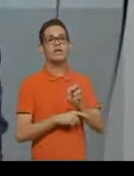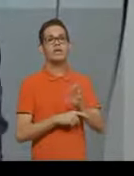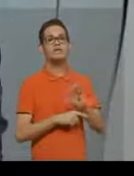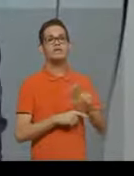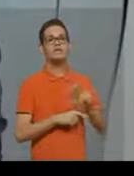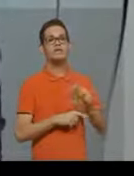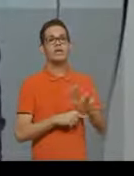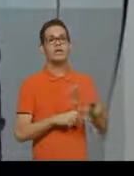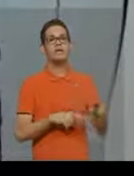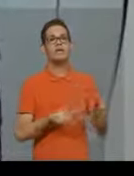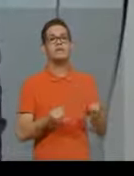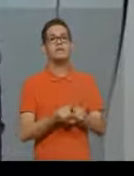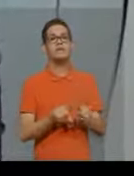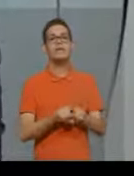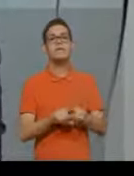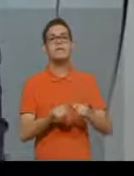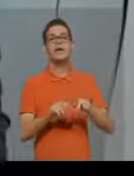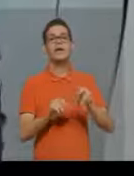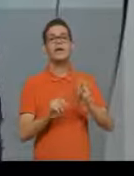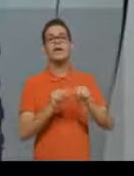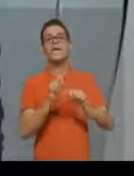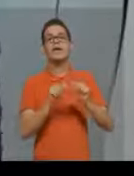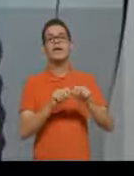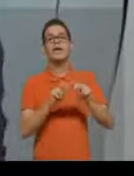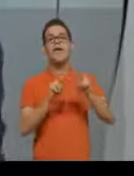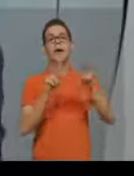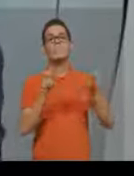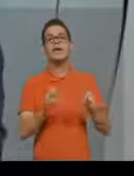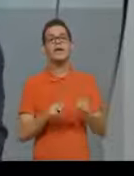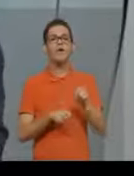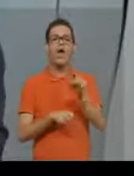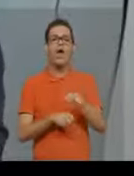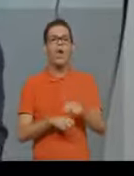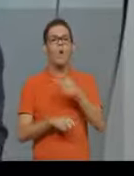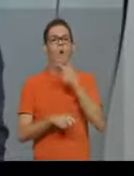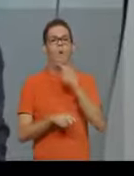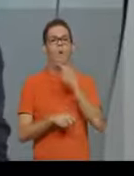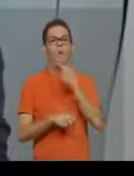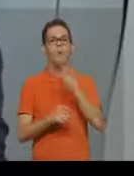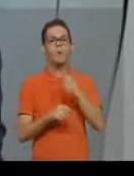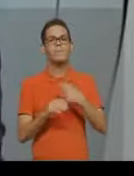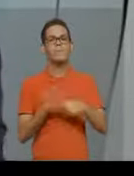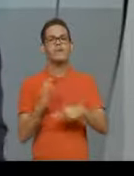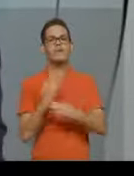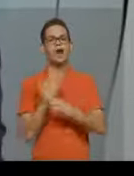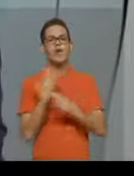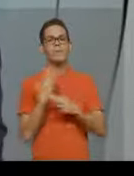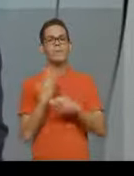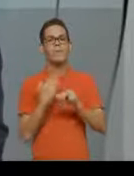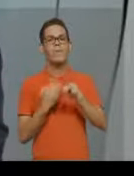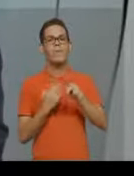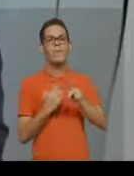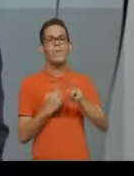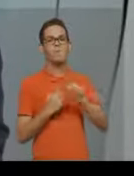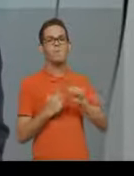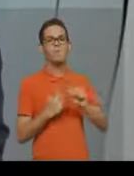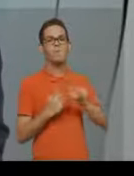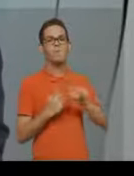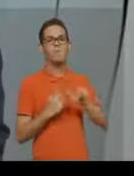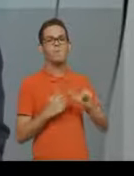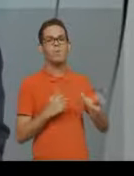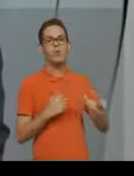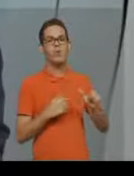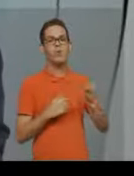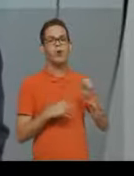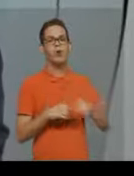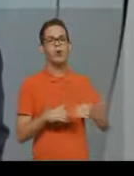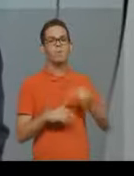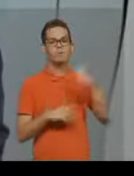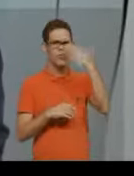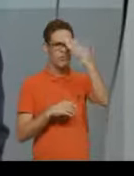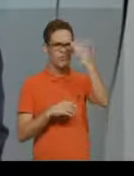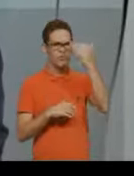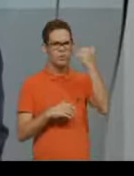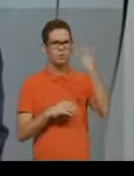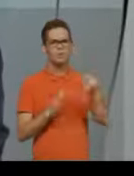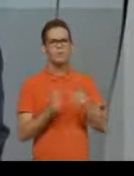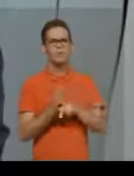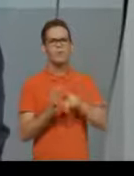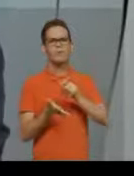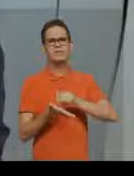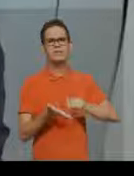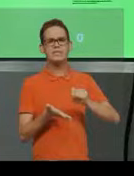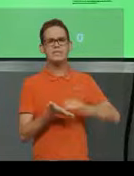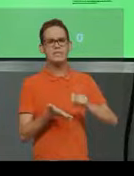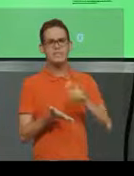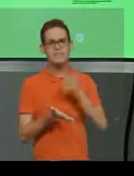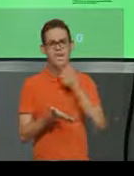Literature, baseada em Poe, que eu até já fiz uma aula de Poe. Então são 2 grandes escritores de língua inglesa.